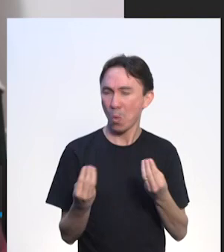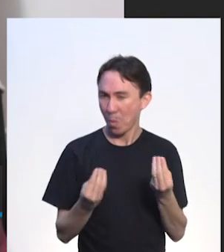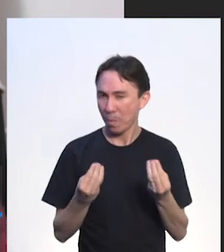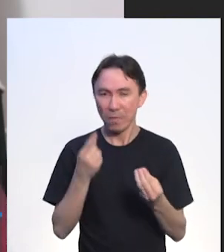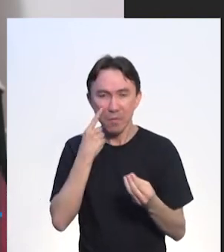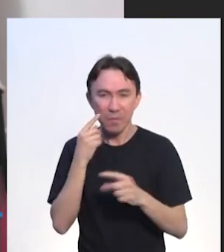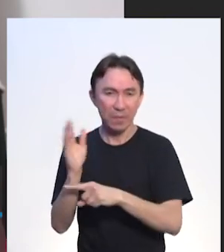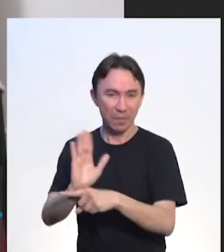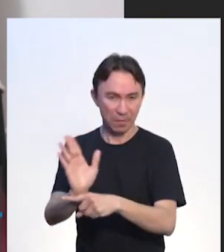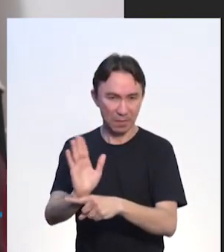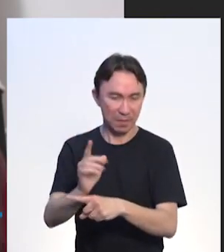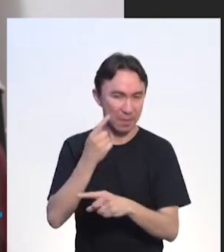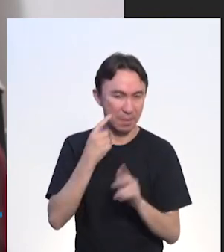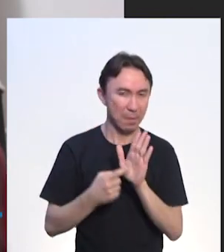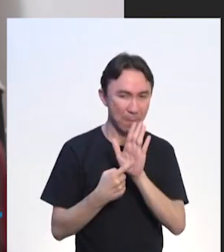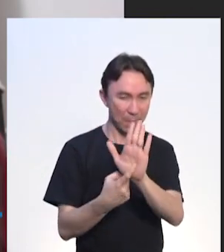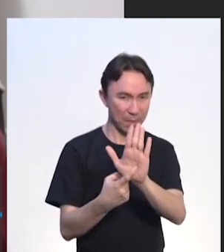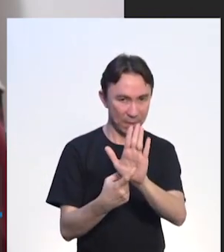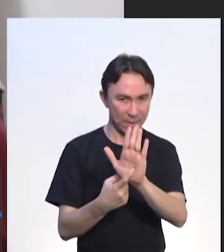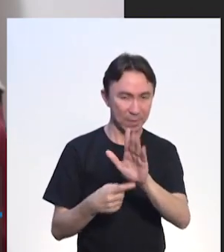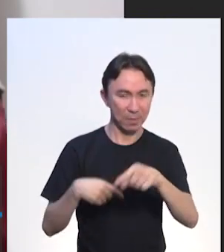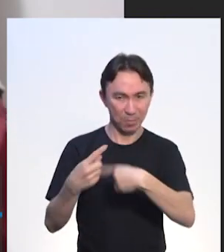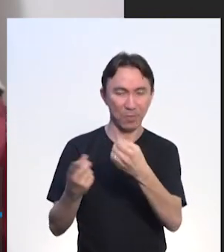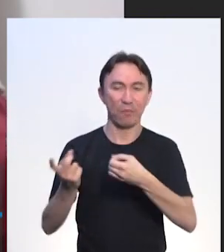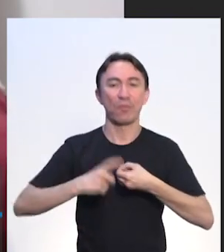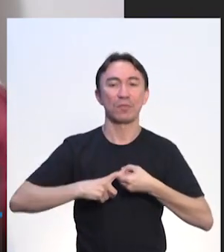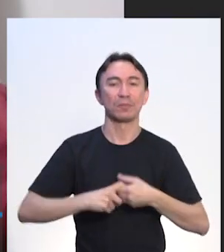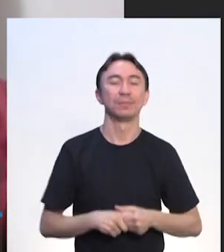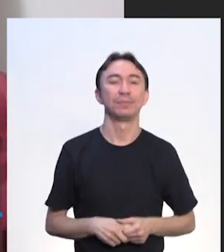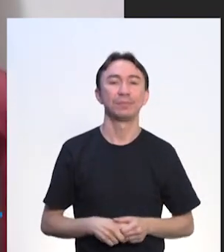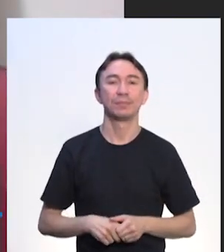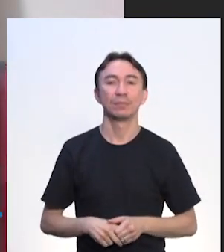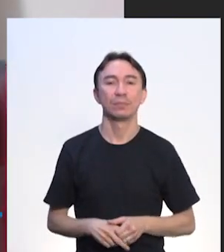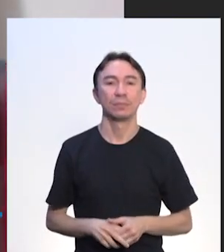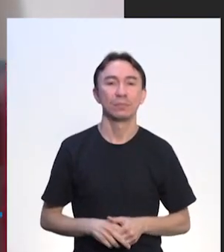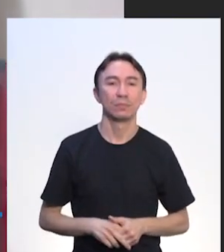Então, vai passar o vídeo aí para vocês e a gente já volta.